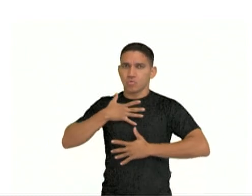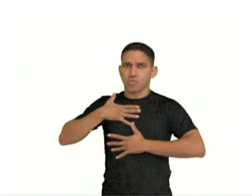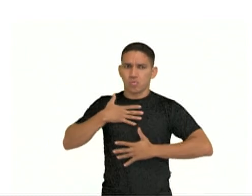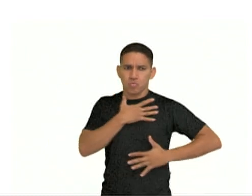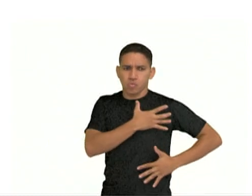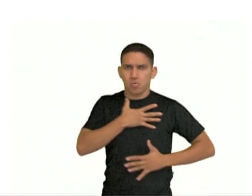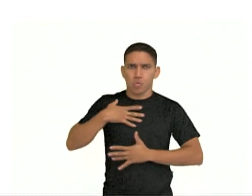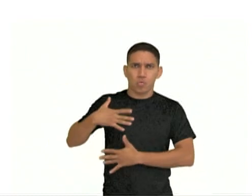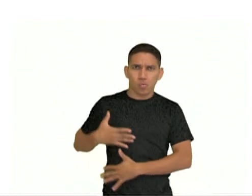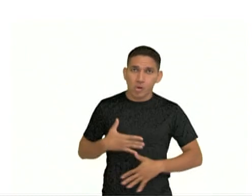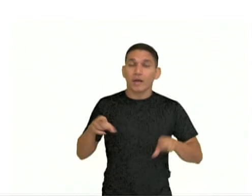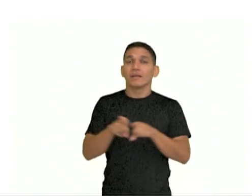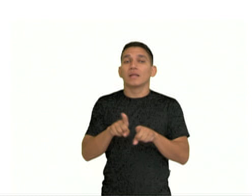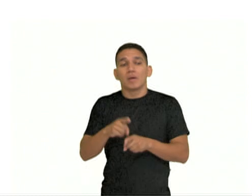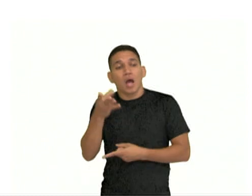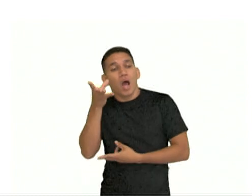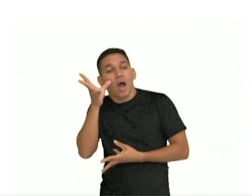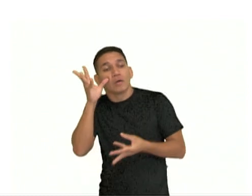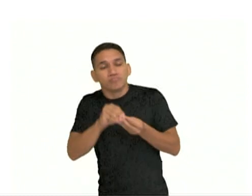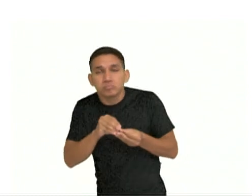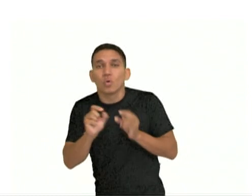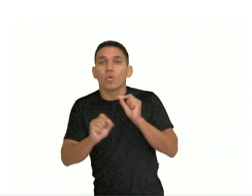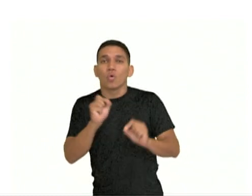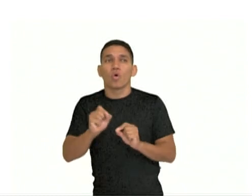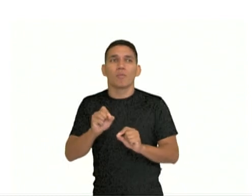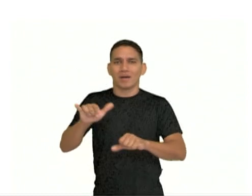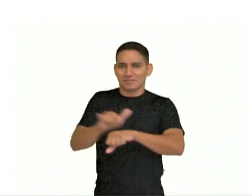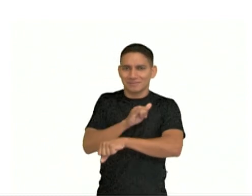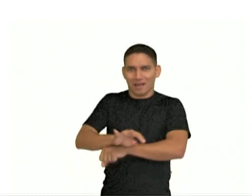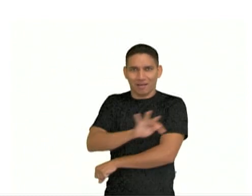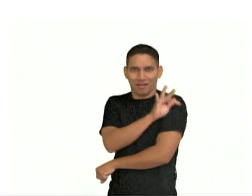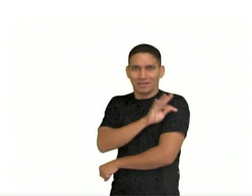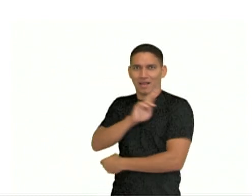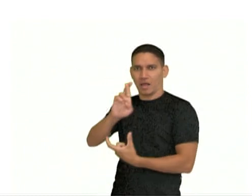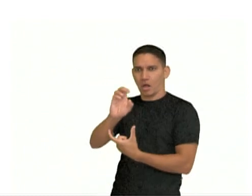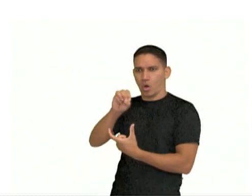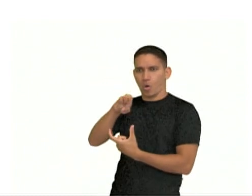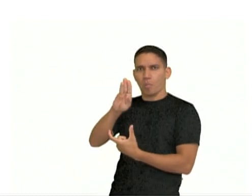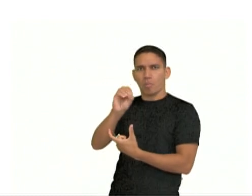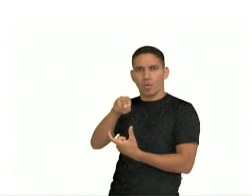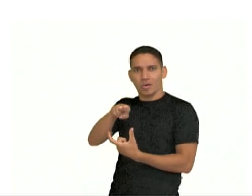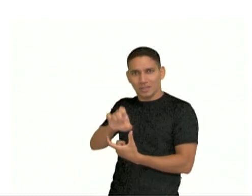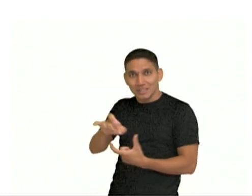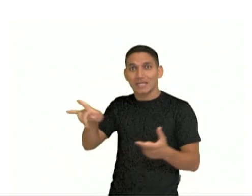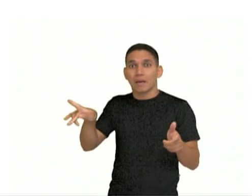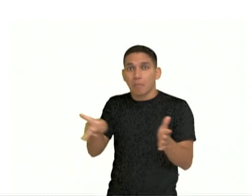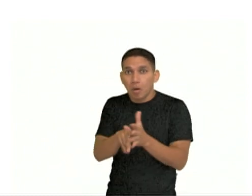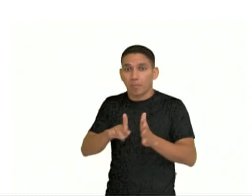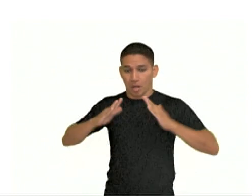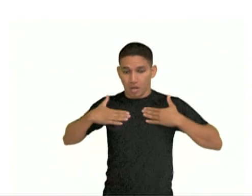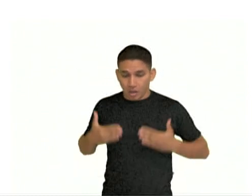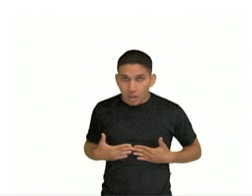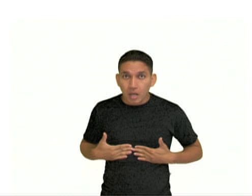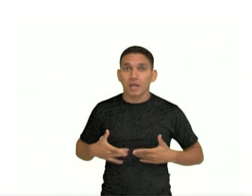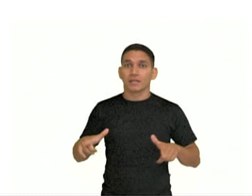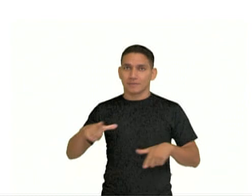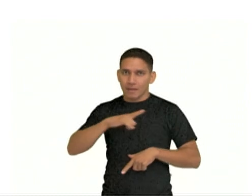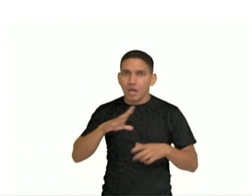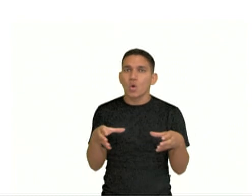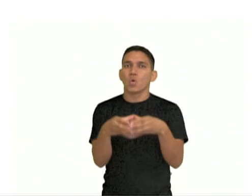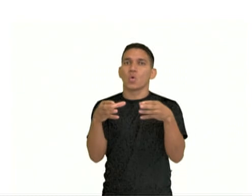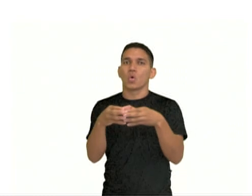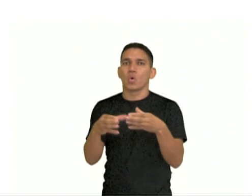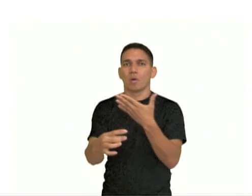conhecer a técnica rambone e aplicar sugestões de música corporal baseada nas Produções do grupo